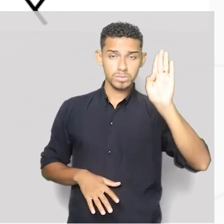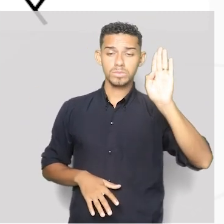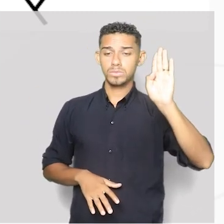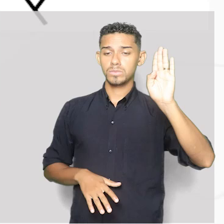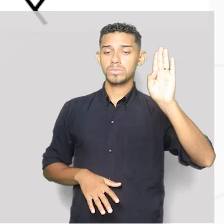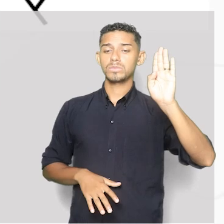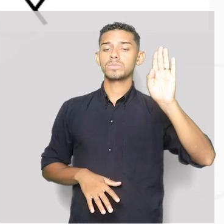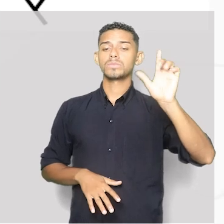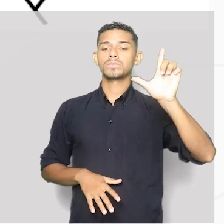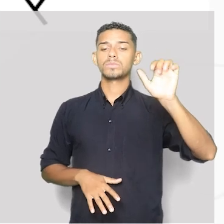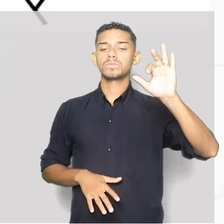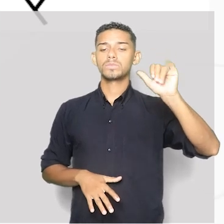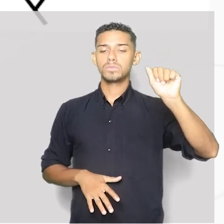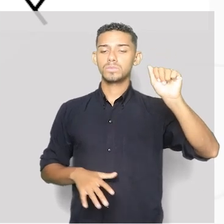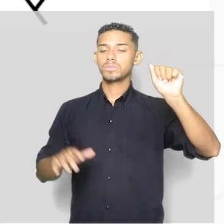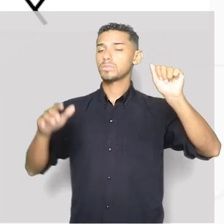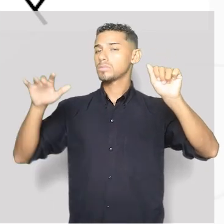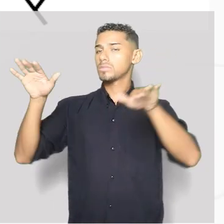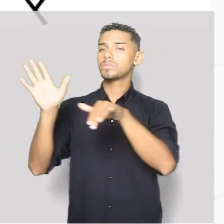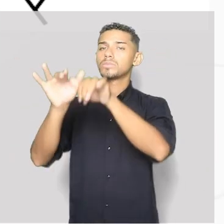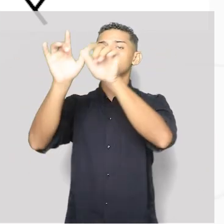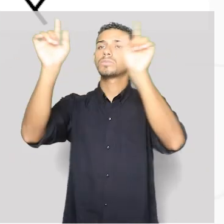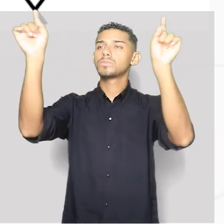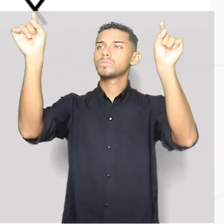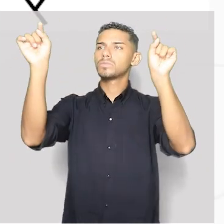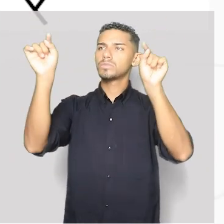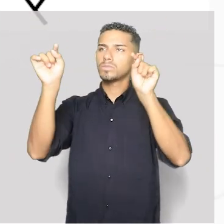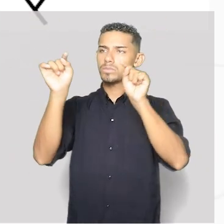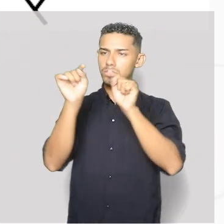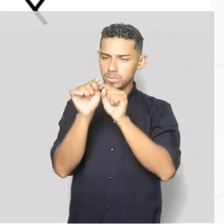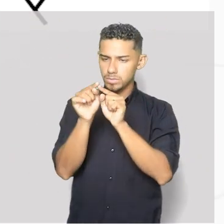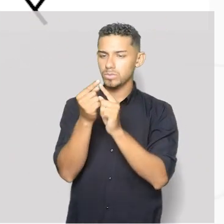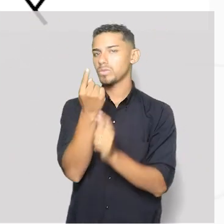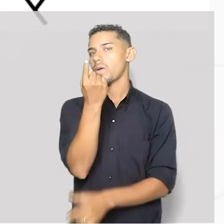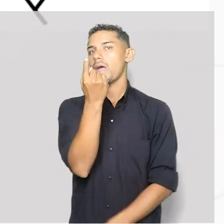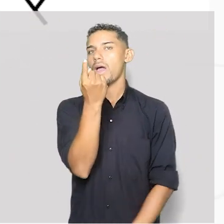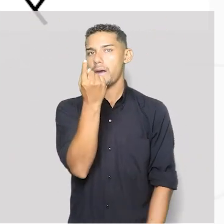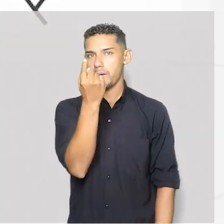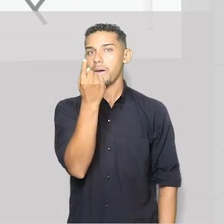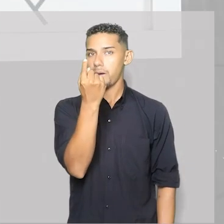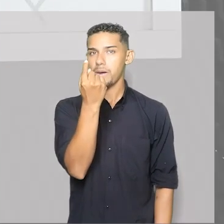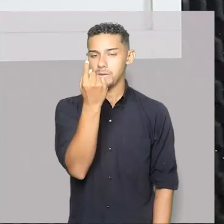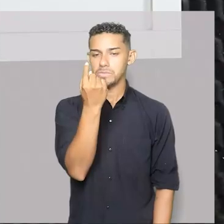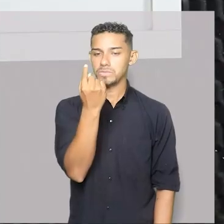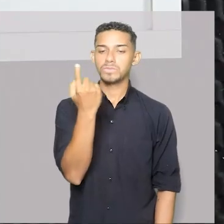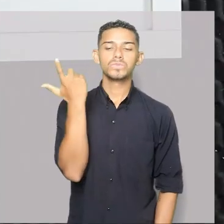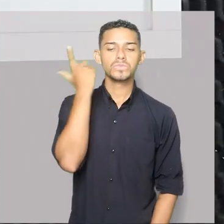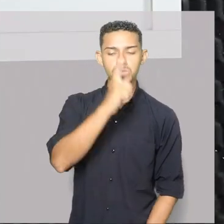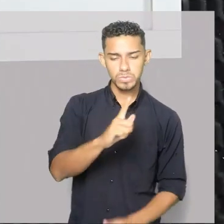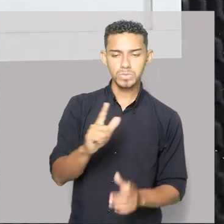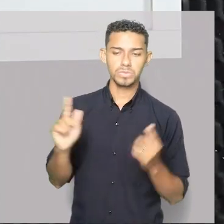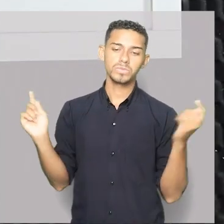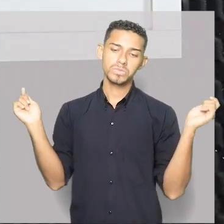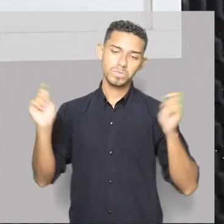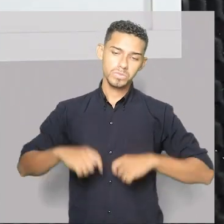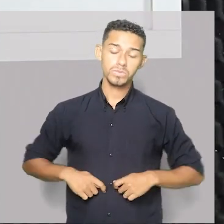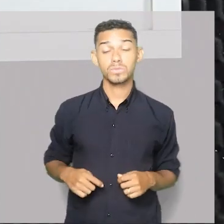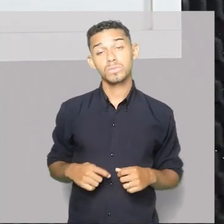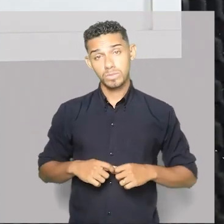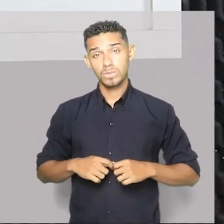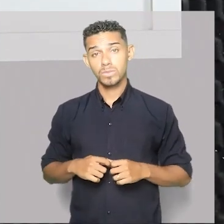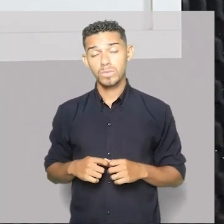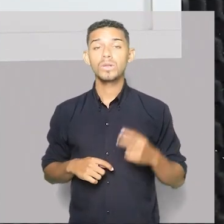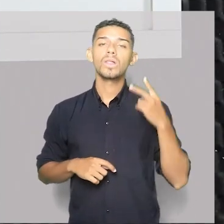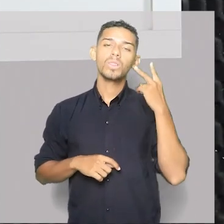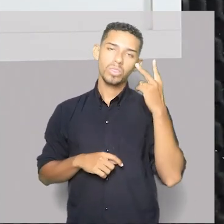mesma ramificação, certo? Eles vêm do mesmo nó, do mesmo ponto, né? Do mesmo ancestral. Portanto,